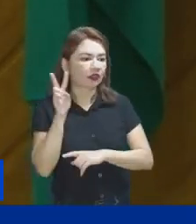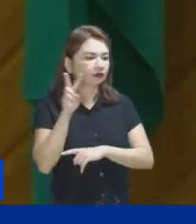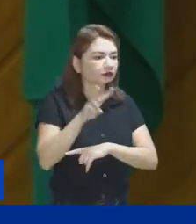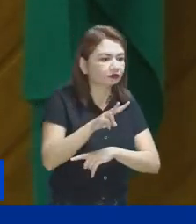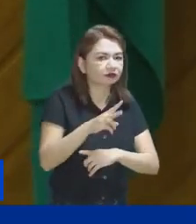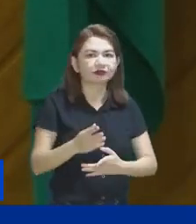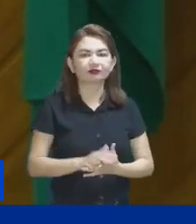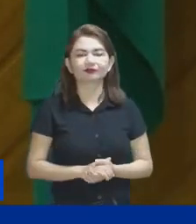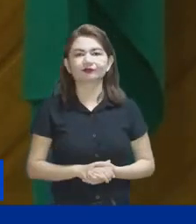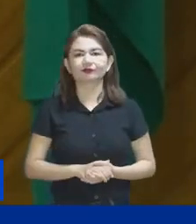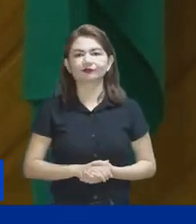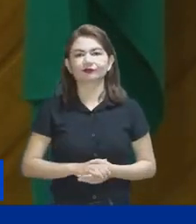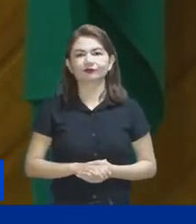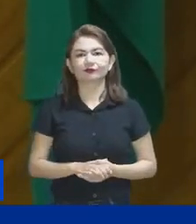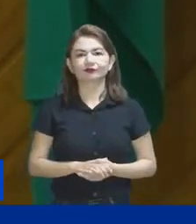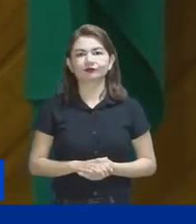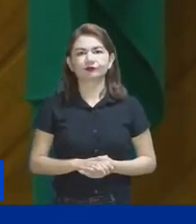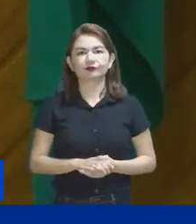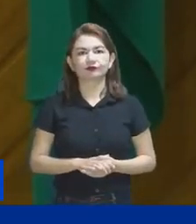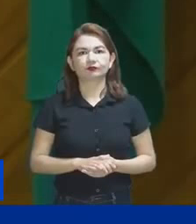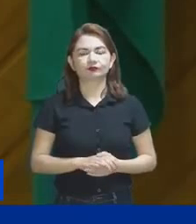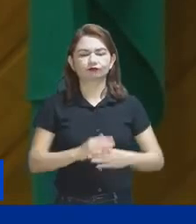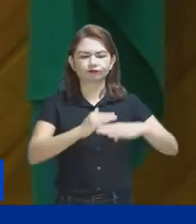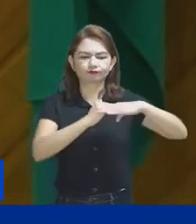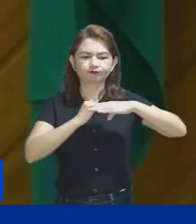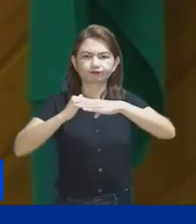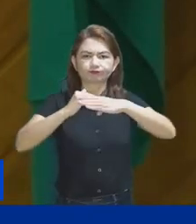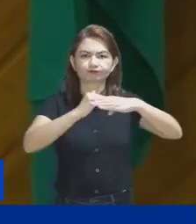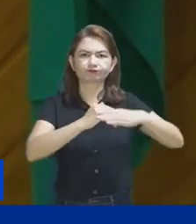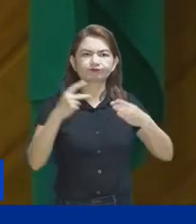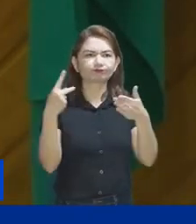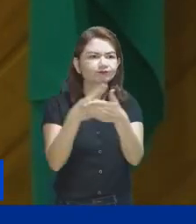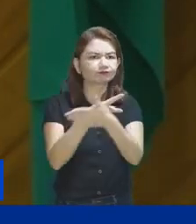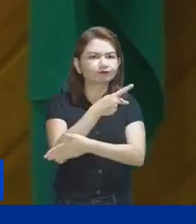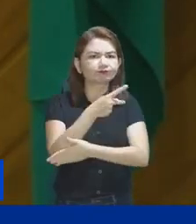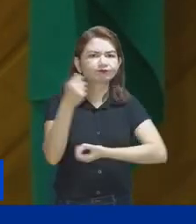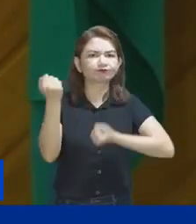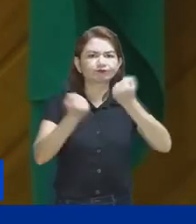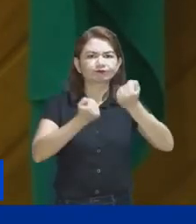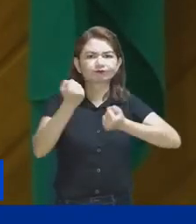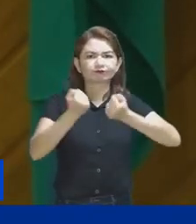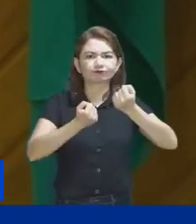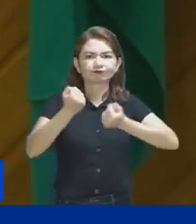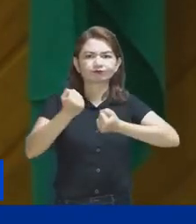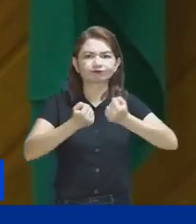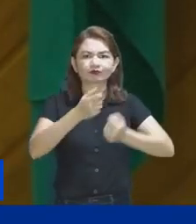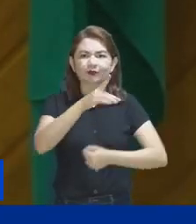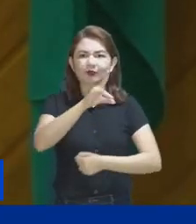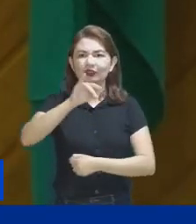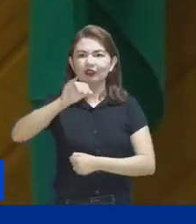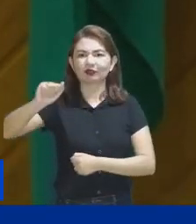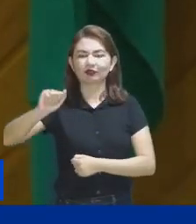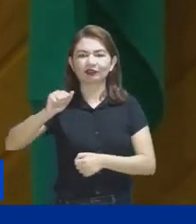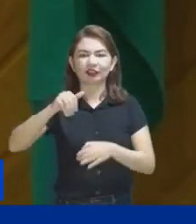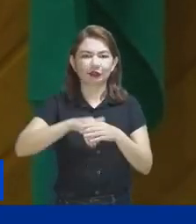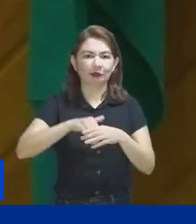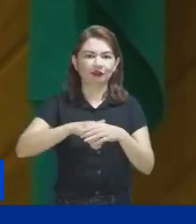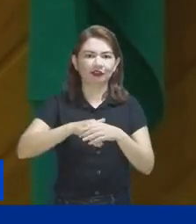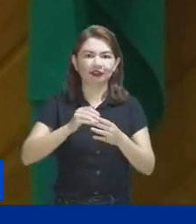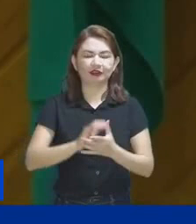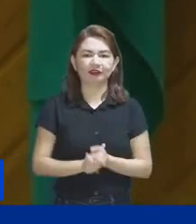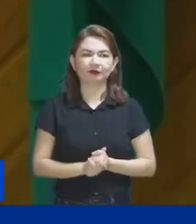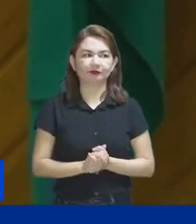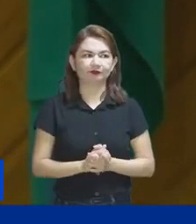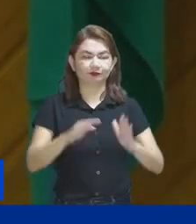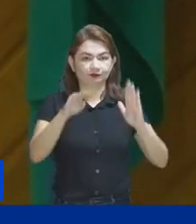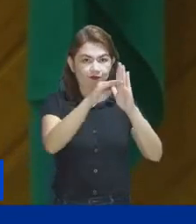E uníssonos quanto à ocorrência da prática de transporte de eleitores no dia da eleição, determinados